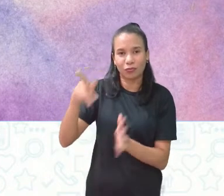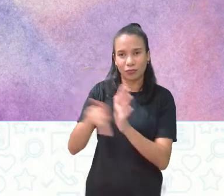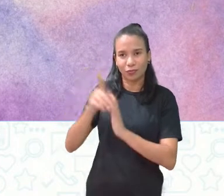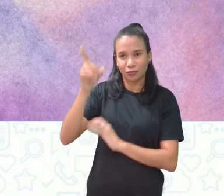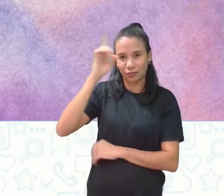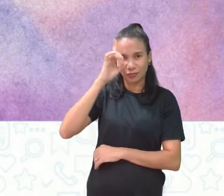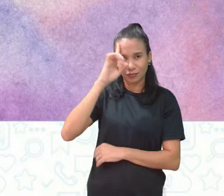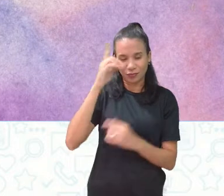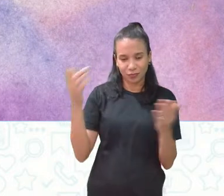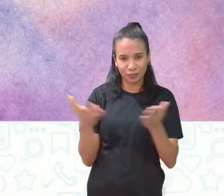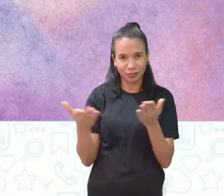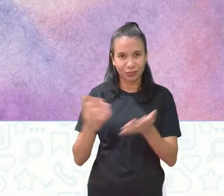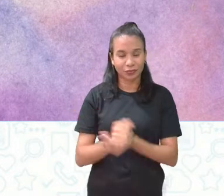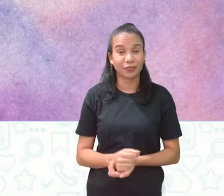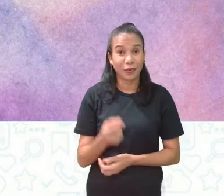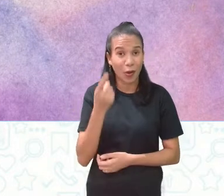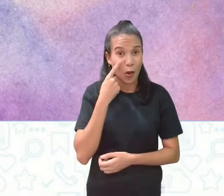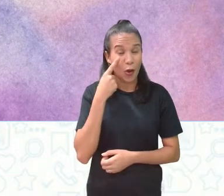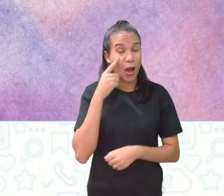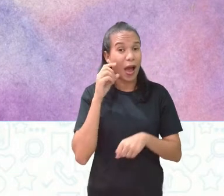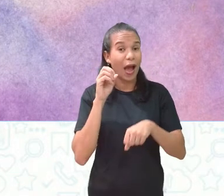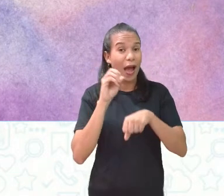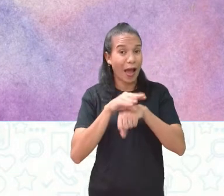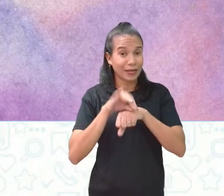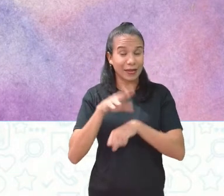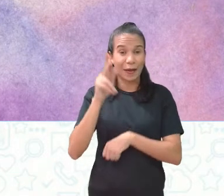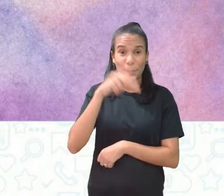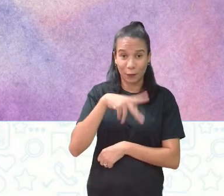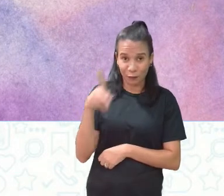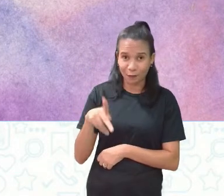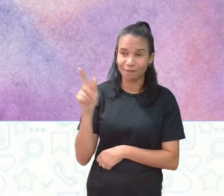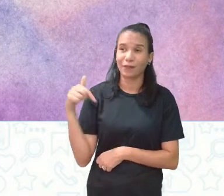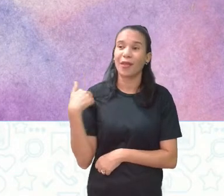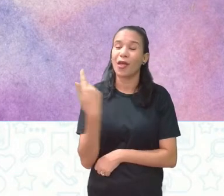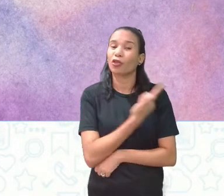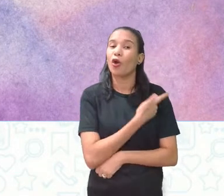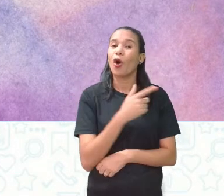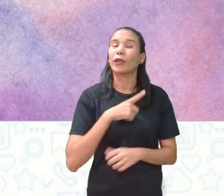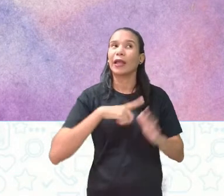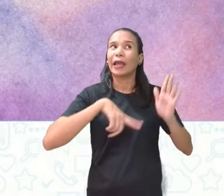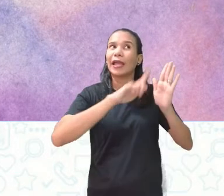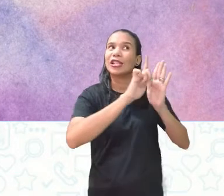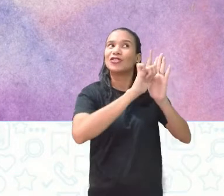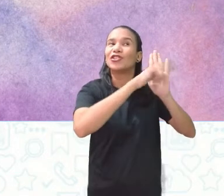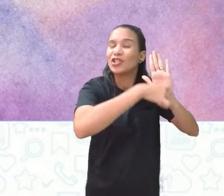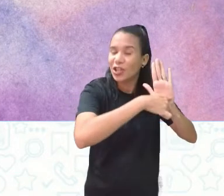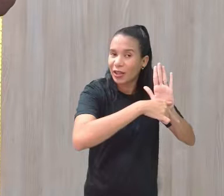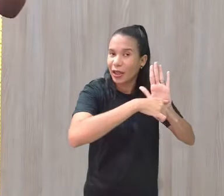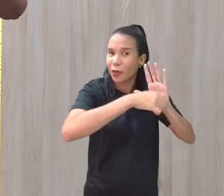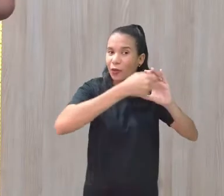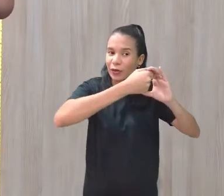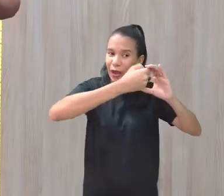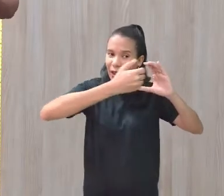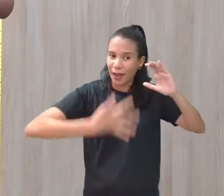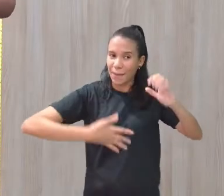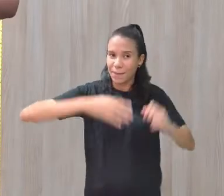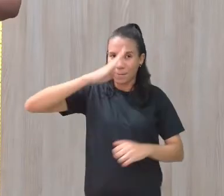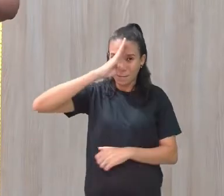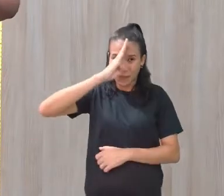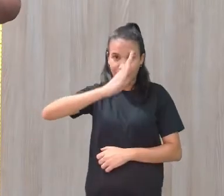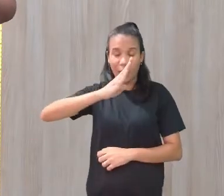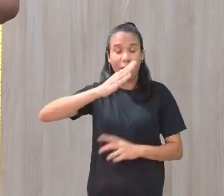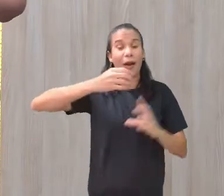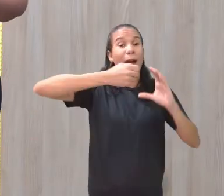atualidade. Olha a dica de professora. Quando a gente tem um gênero, a gente tem uma característica principal dele. E